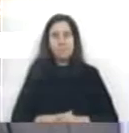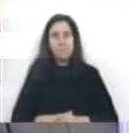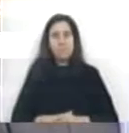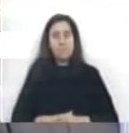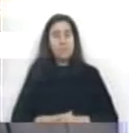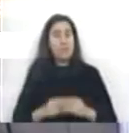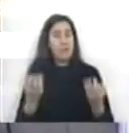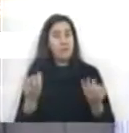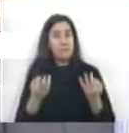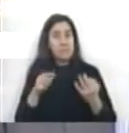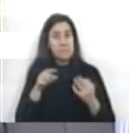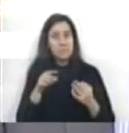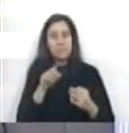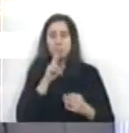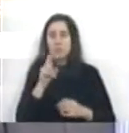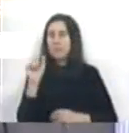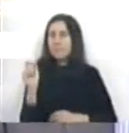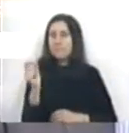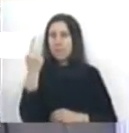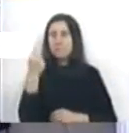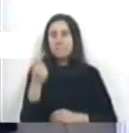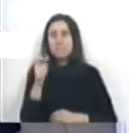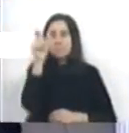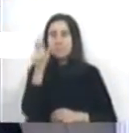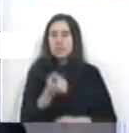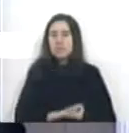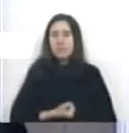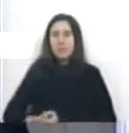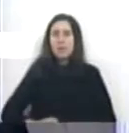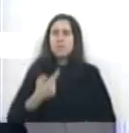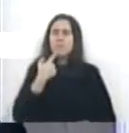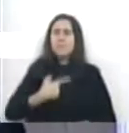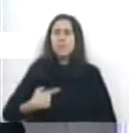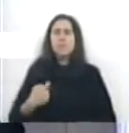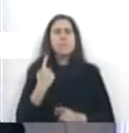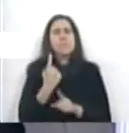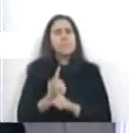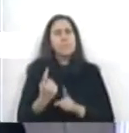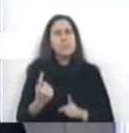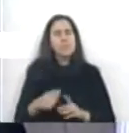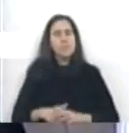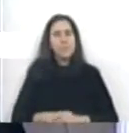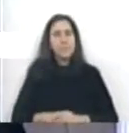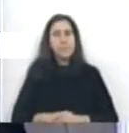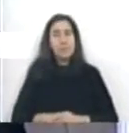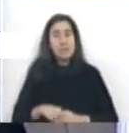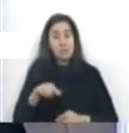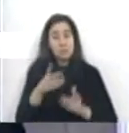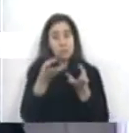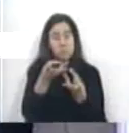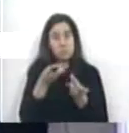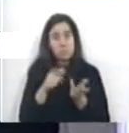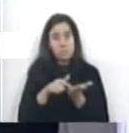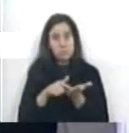Esta é, portanto, a primeira resposta que darei ao desempregado que me pergunta porquê. Se este